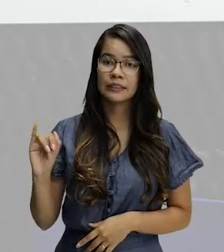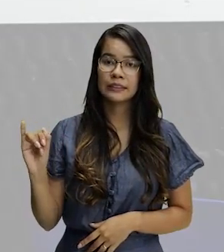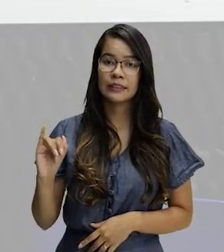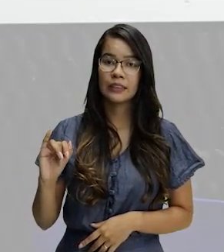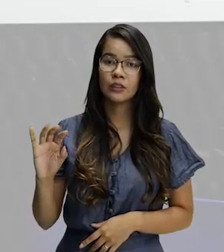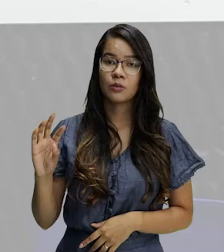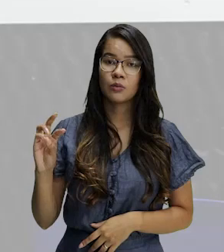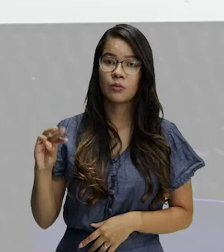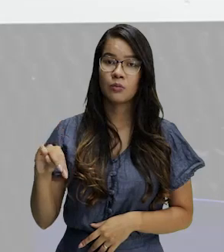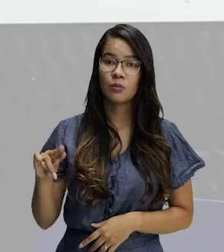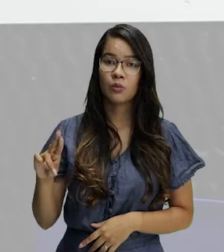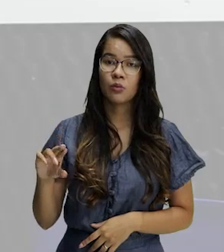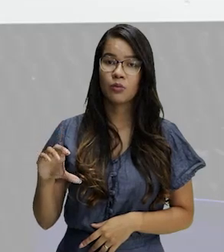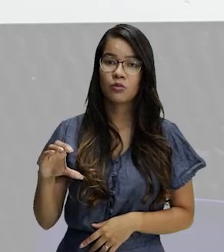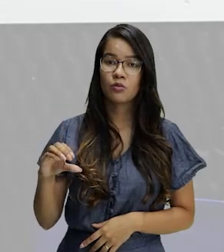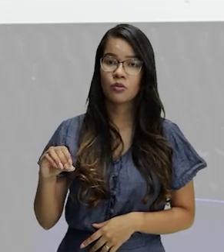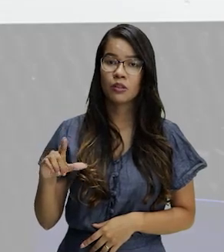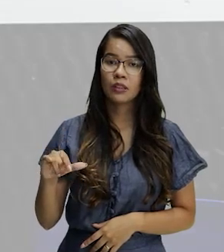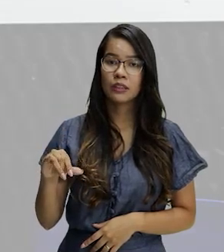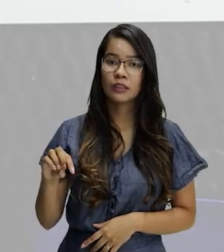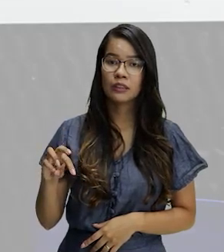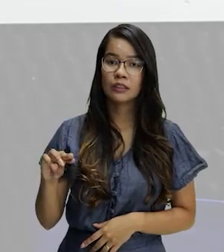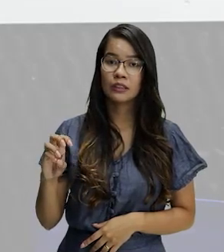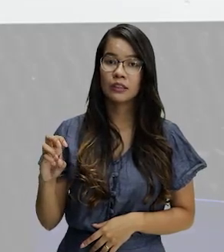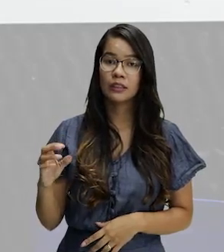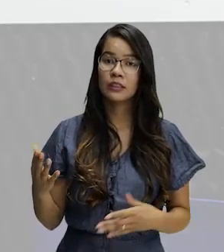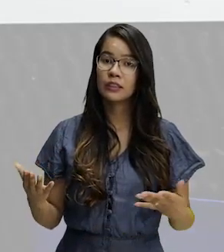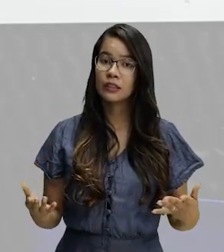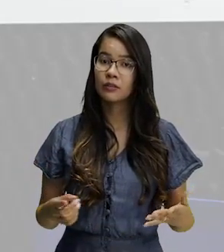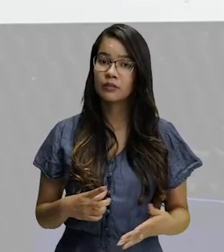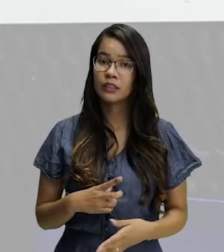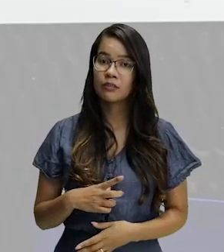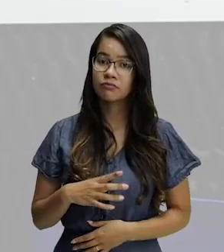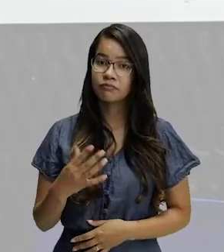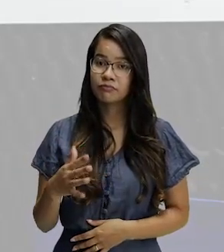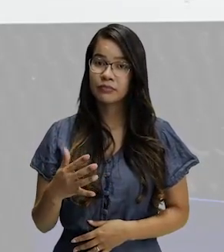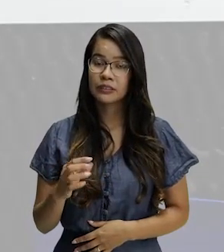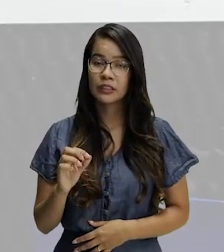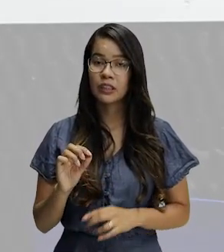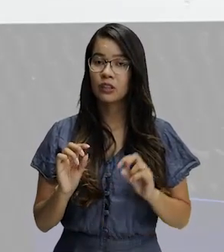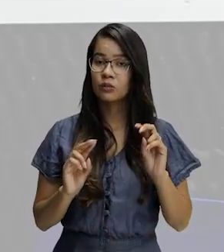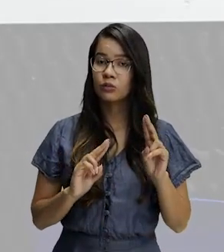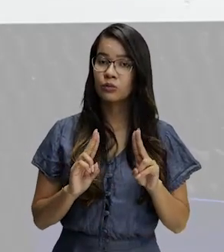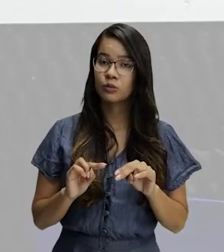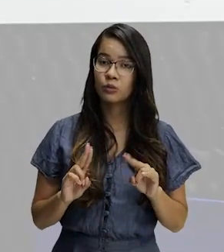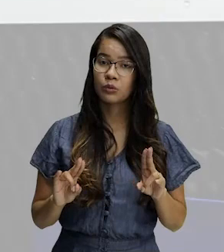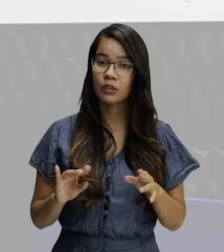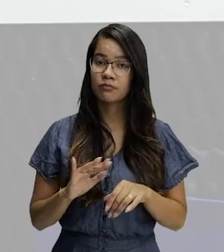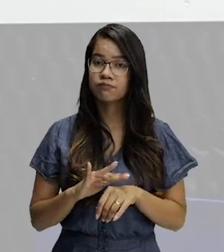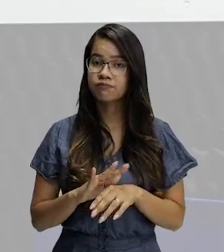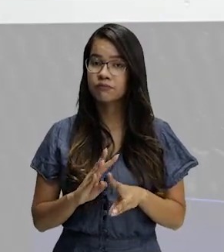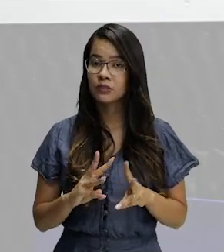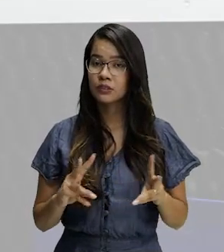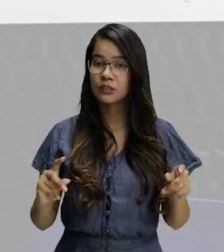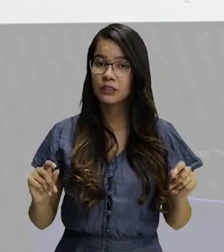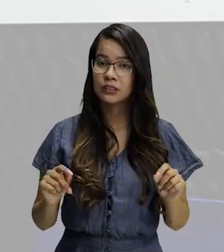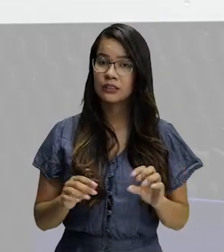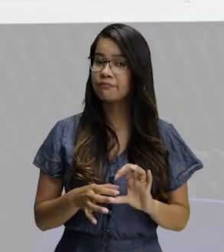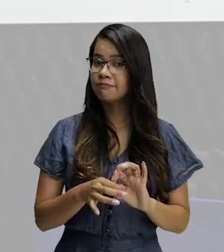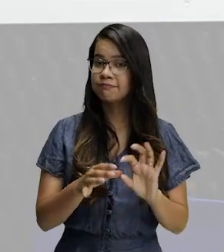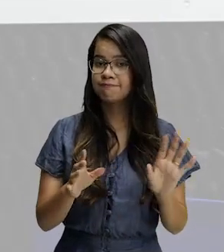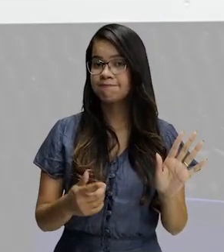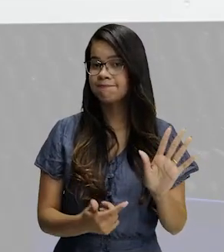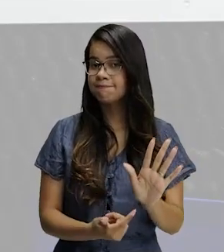Então, existem fissuras, existem feridas que não foram curadas, deixadas pela Primeira Guerra